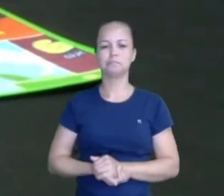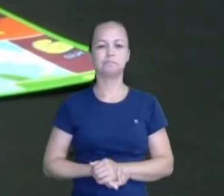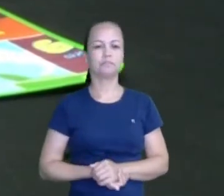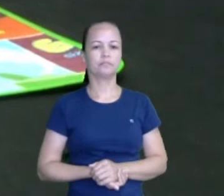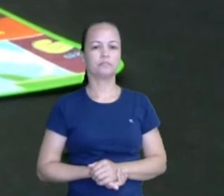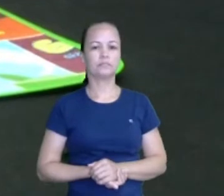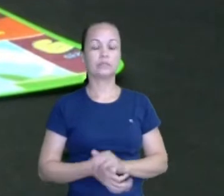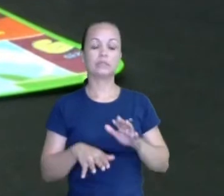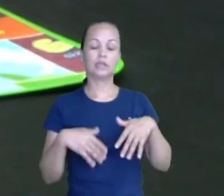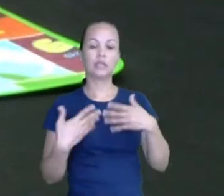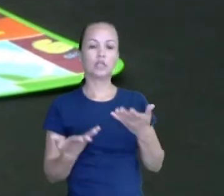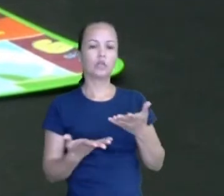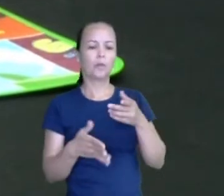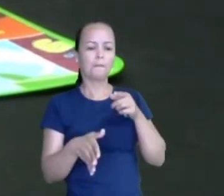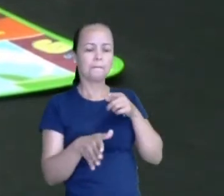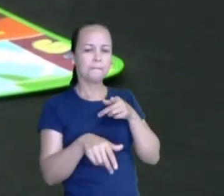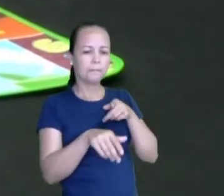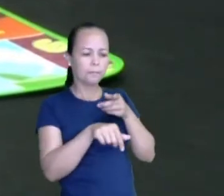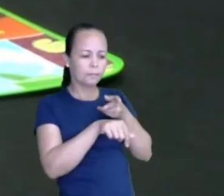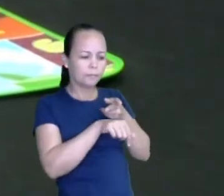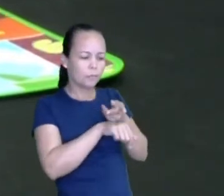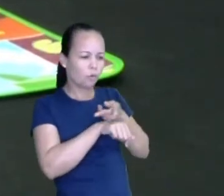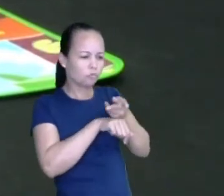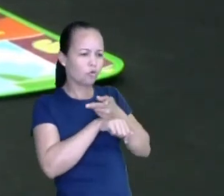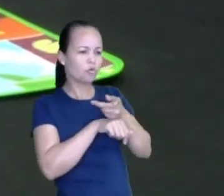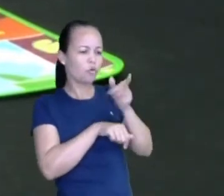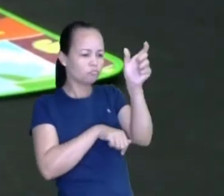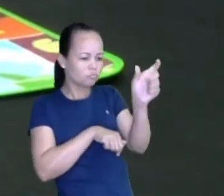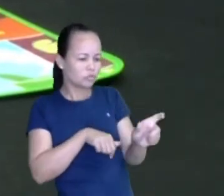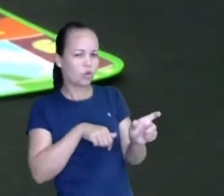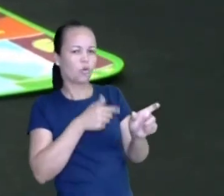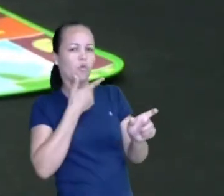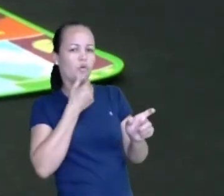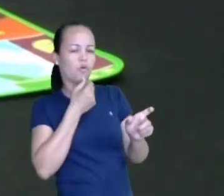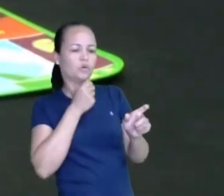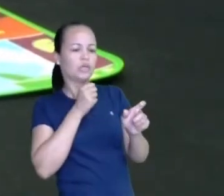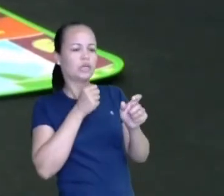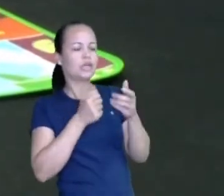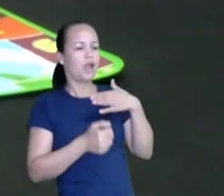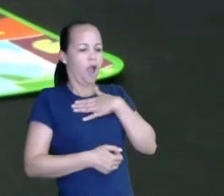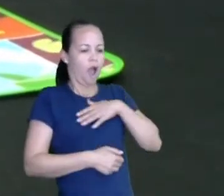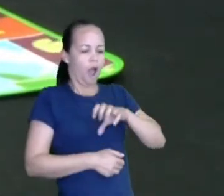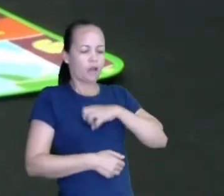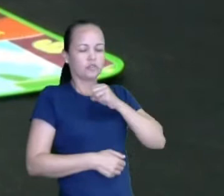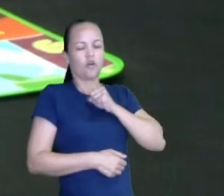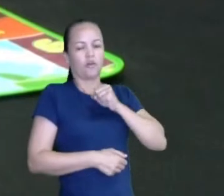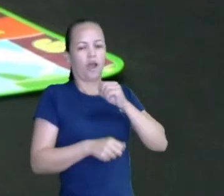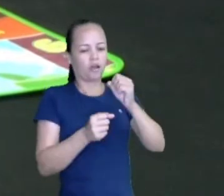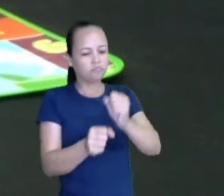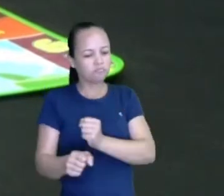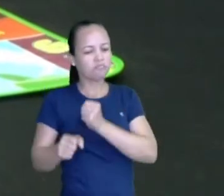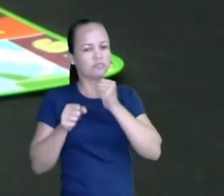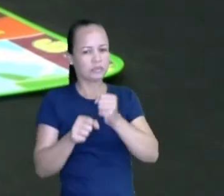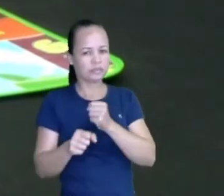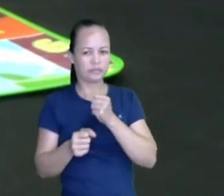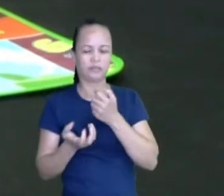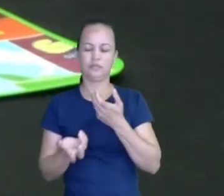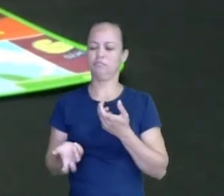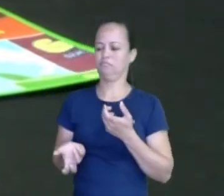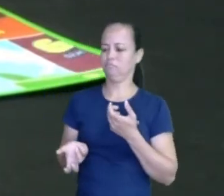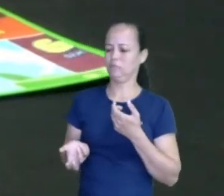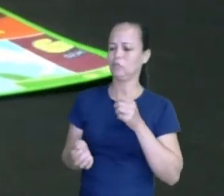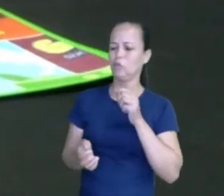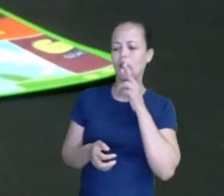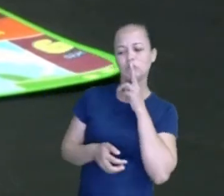Ele procurou o senhor Valdemar, que adorava remar. O que é uma memória? Algo que o